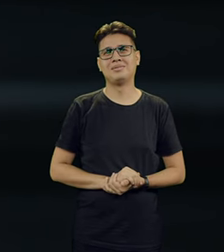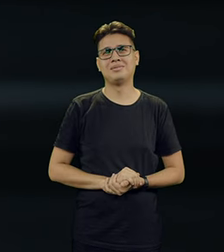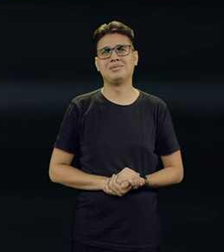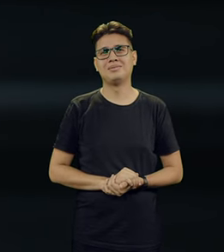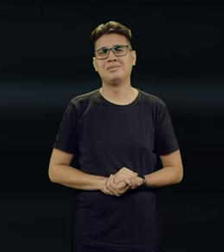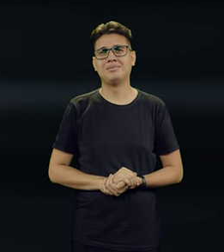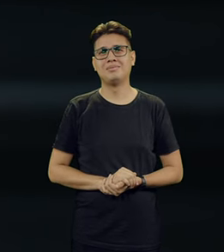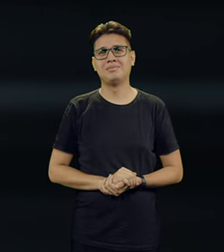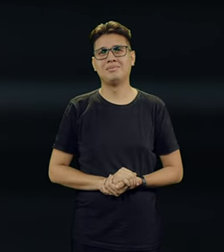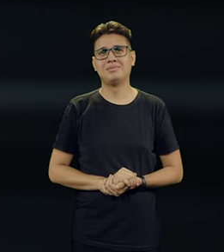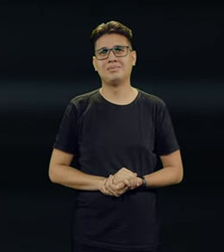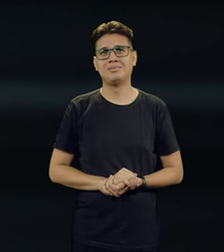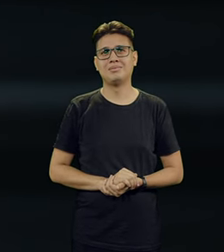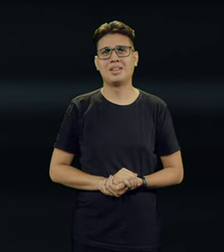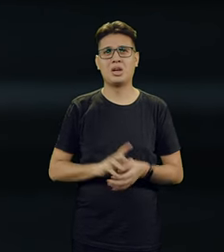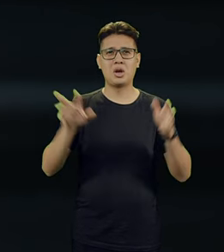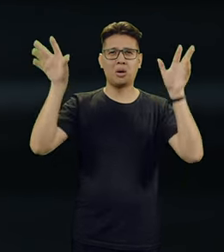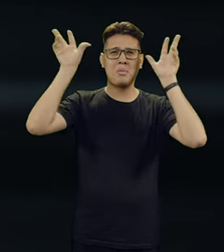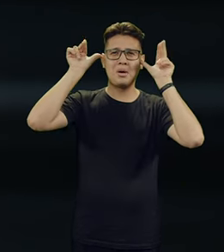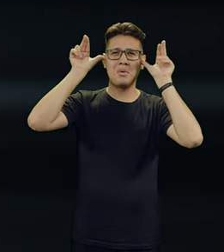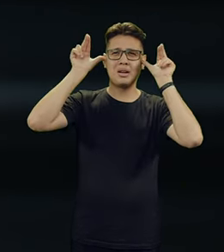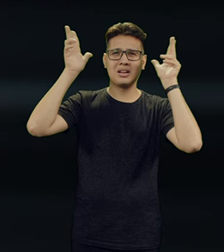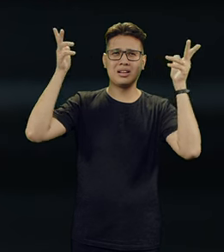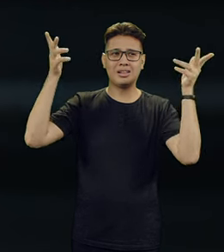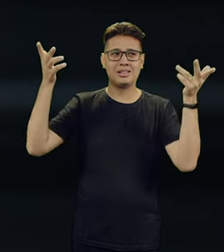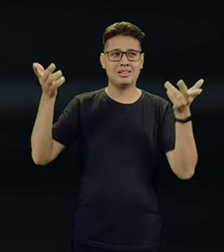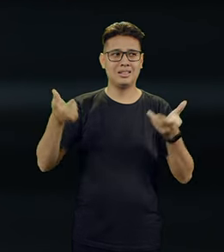Imagine você um cavalo vestido de saco.